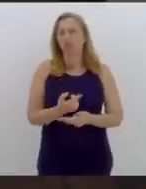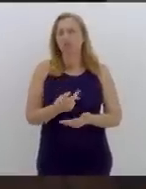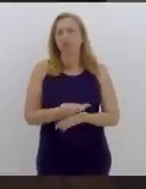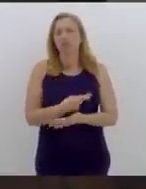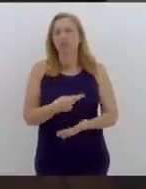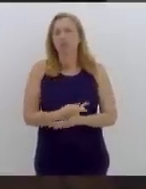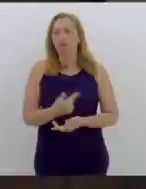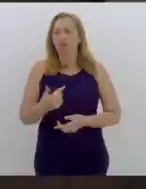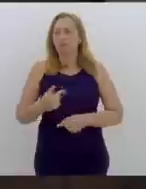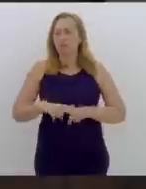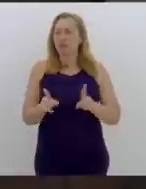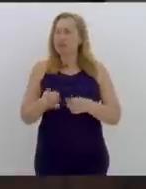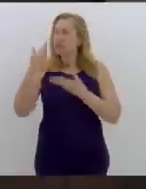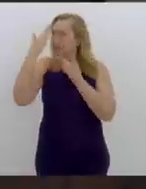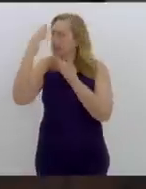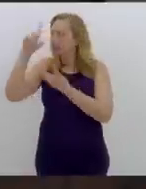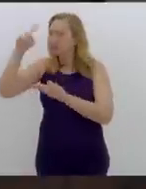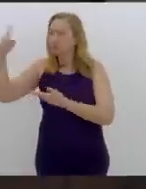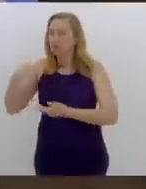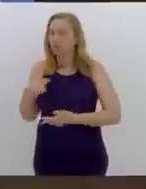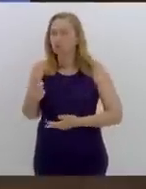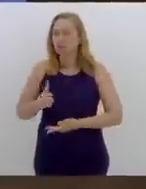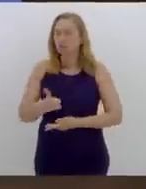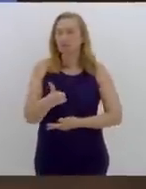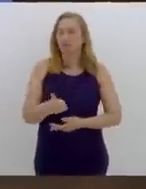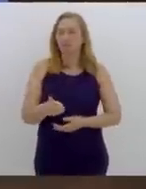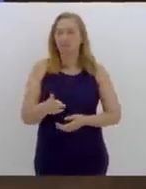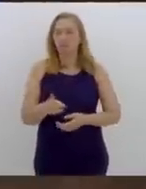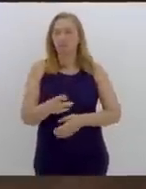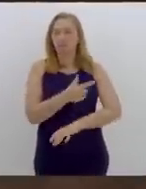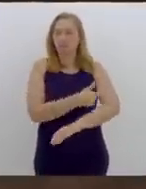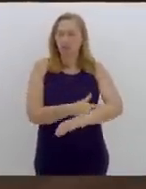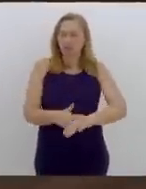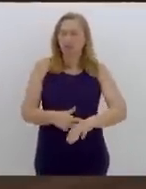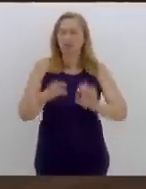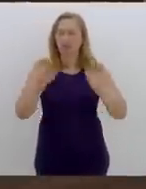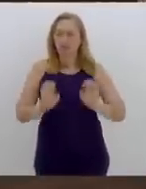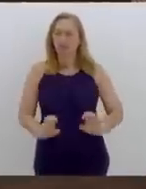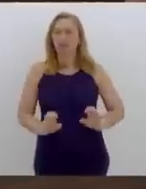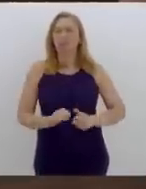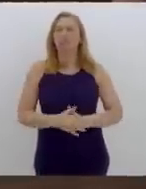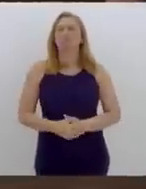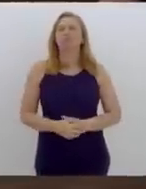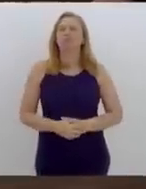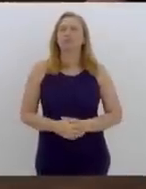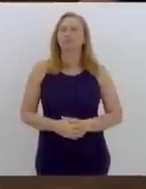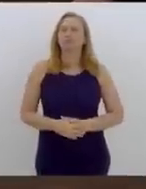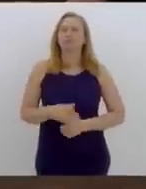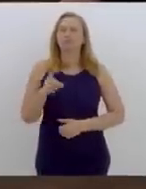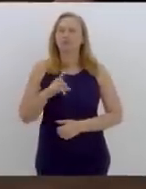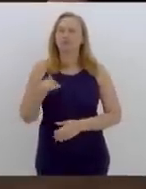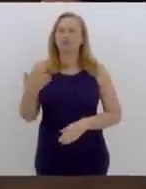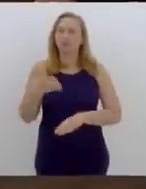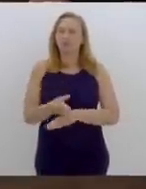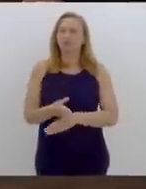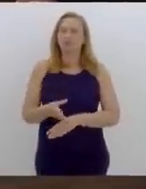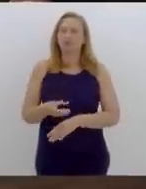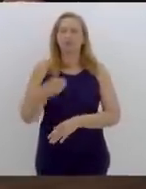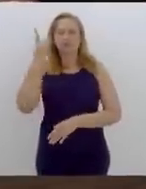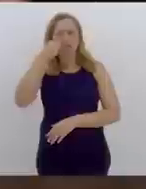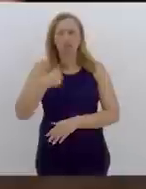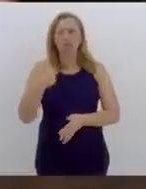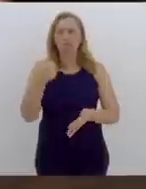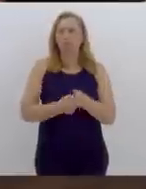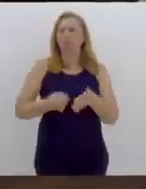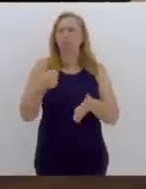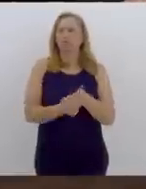porque eu andei limpo e correto e são contra essas covardias que até o meu dia que estiver aqui como Deputado eu vou estar lutando